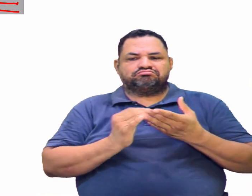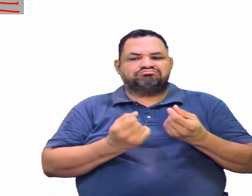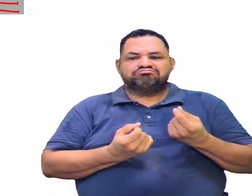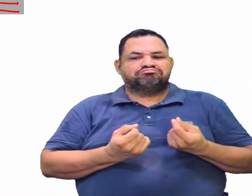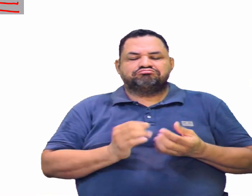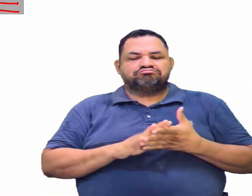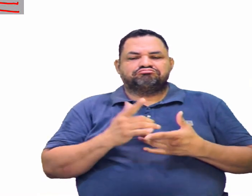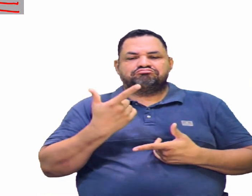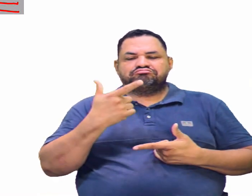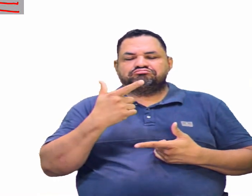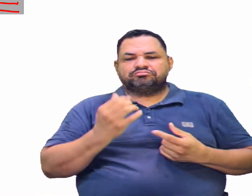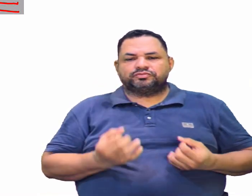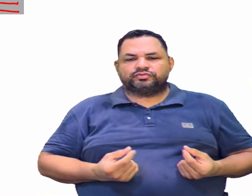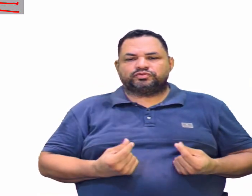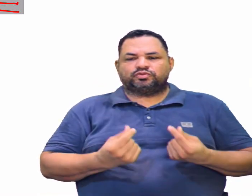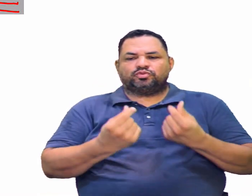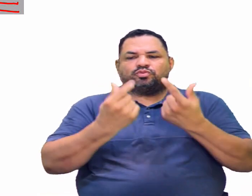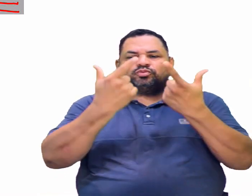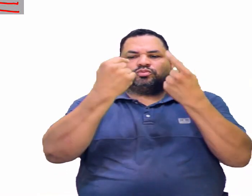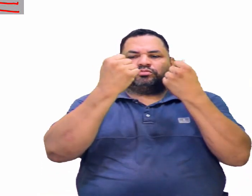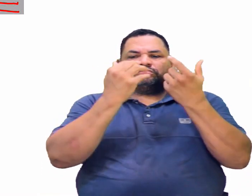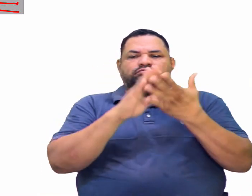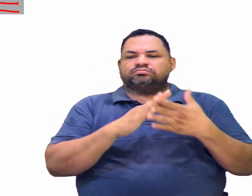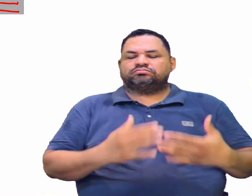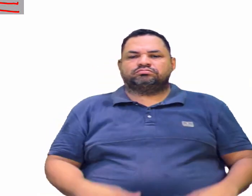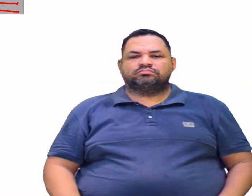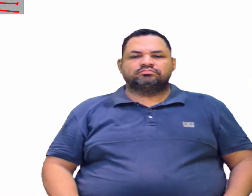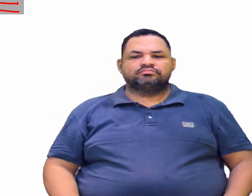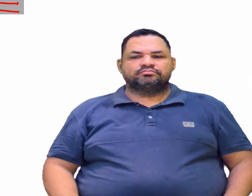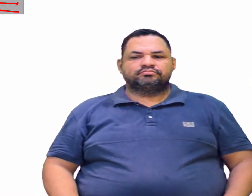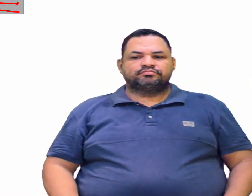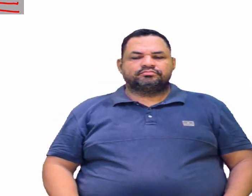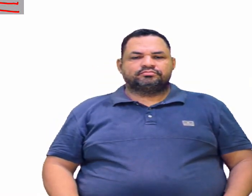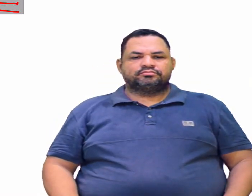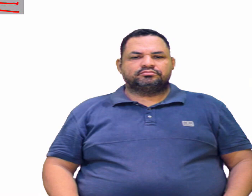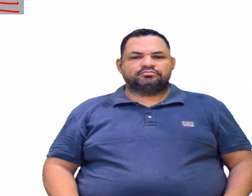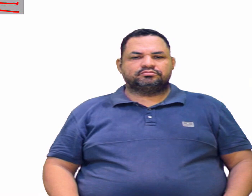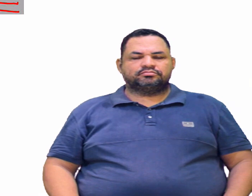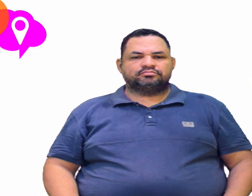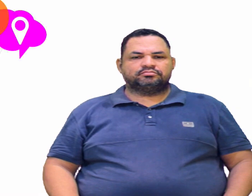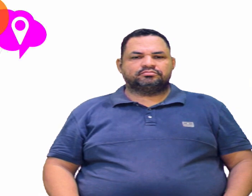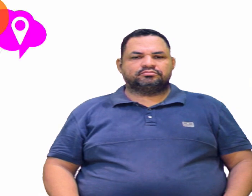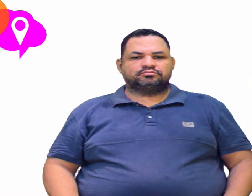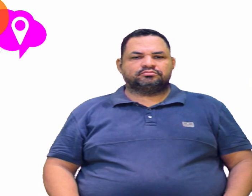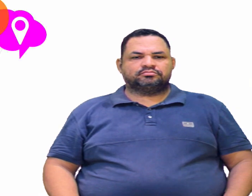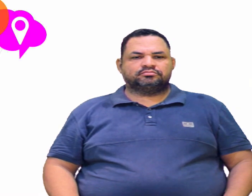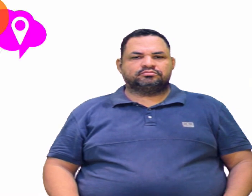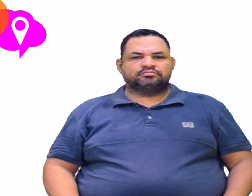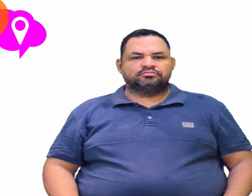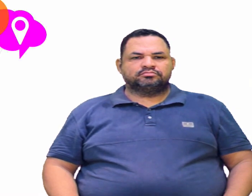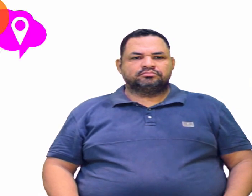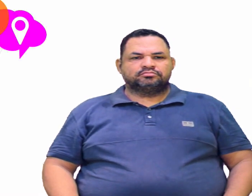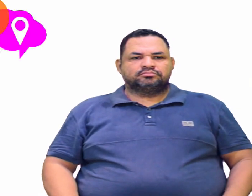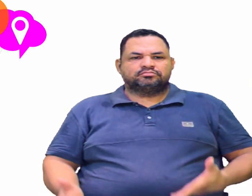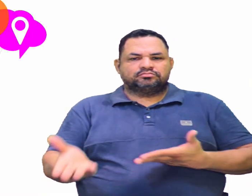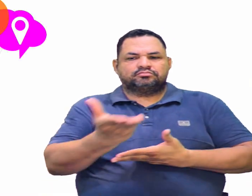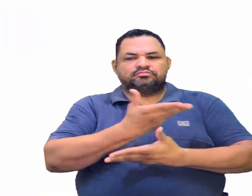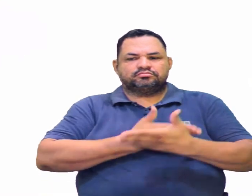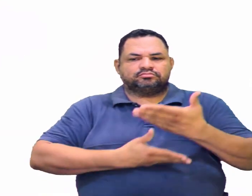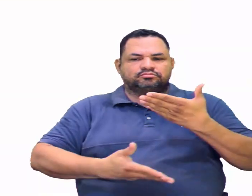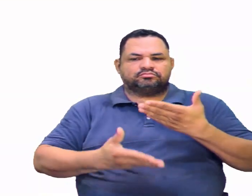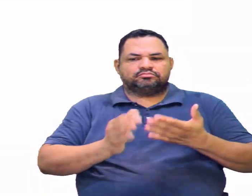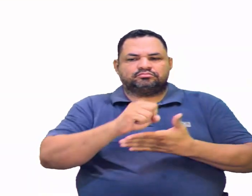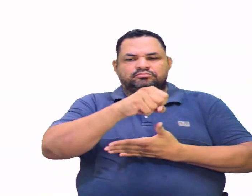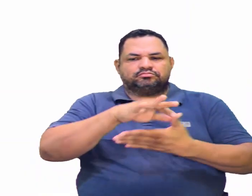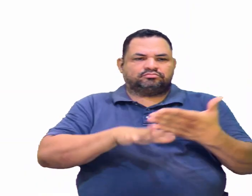não vai fazer a roda funcionar, não é isso? Então, vamos começar logo aqui com a atividade